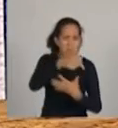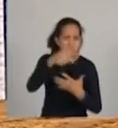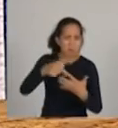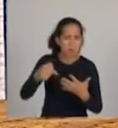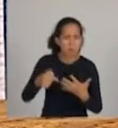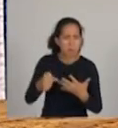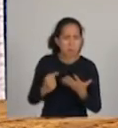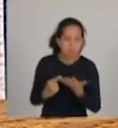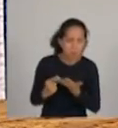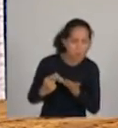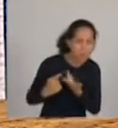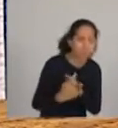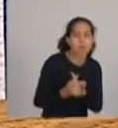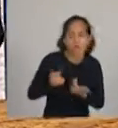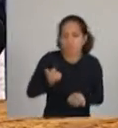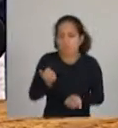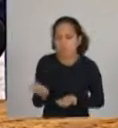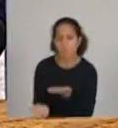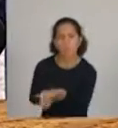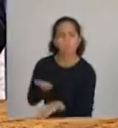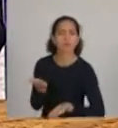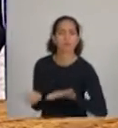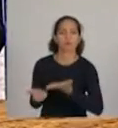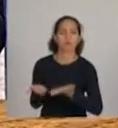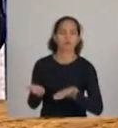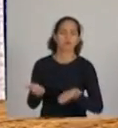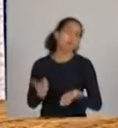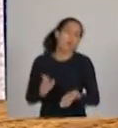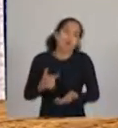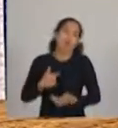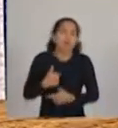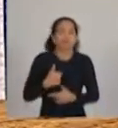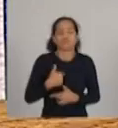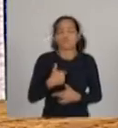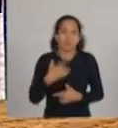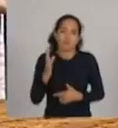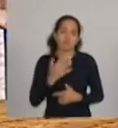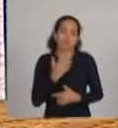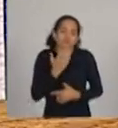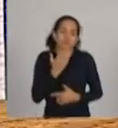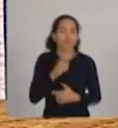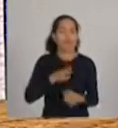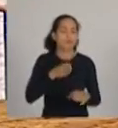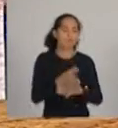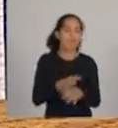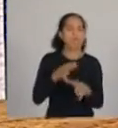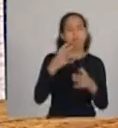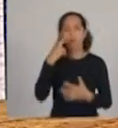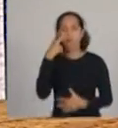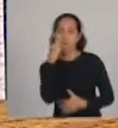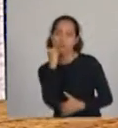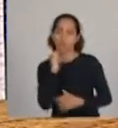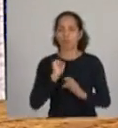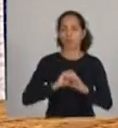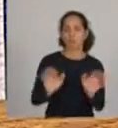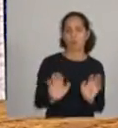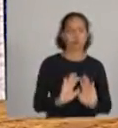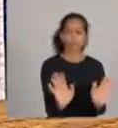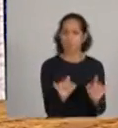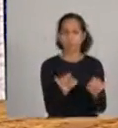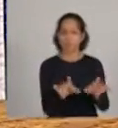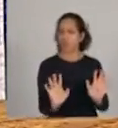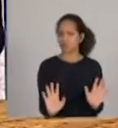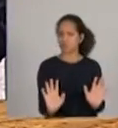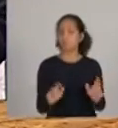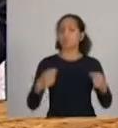para a adoção. Não basta simplesmente que chegue alguém lá, ah, vim aqui adotar e pronto, e se flexibilize isso de todas as formas. Óbvio